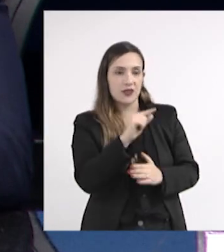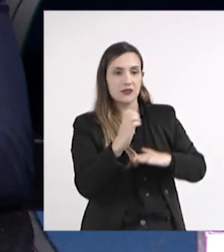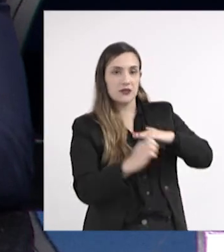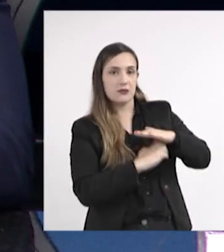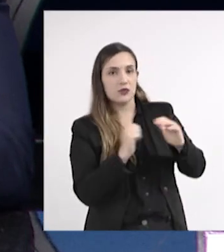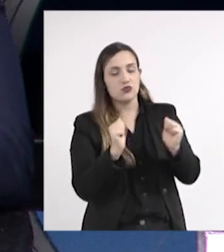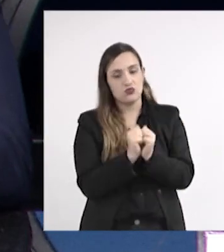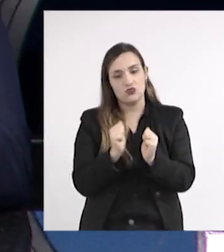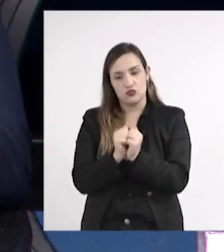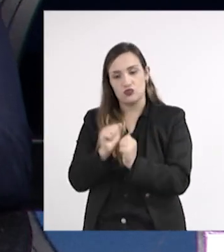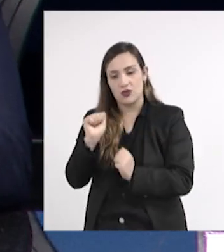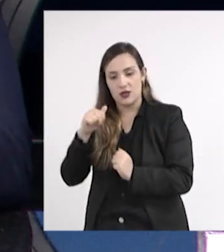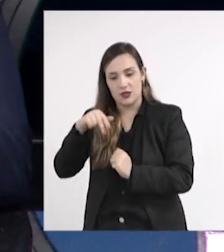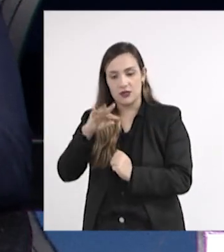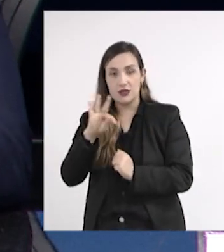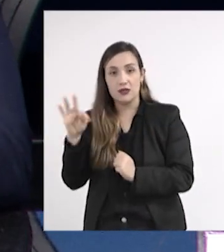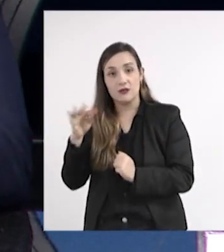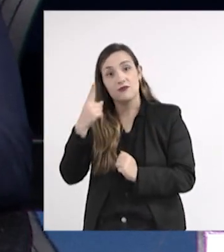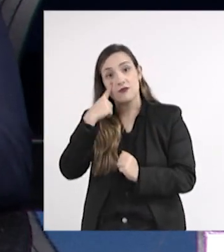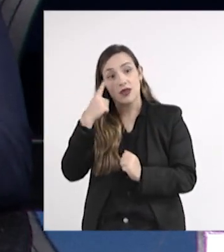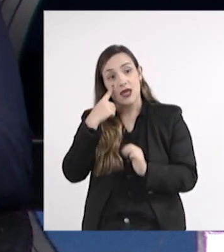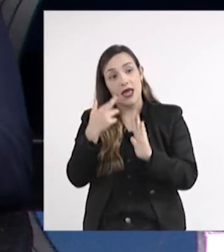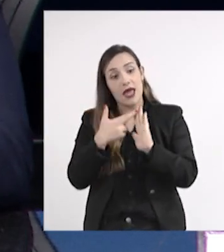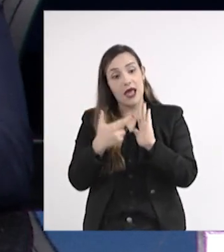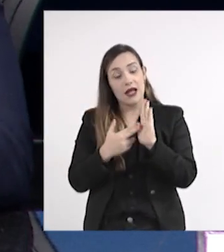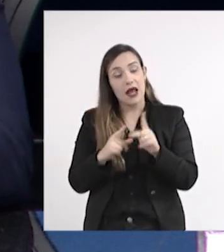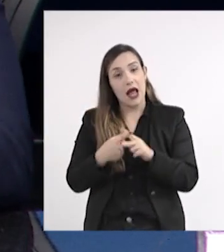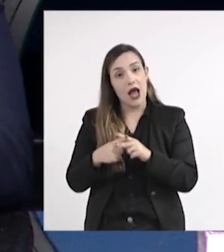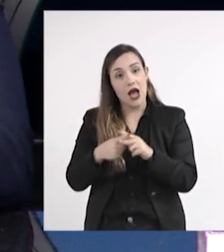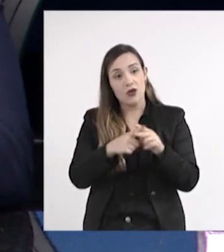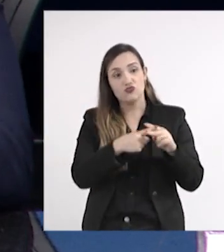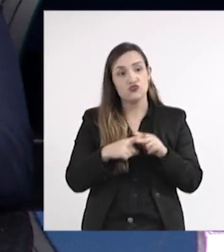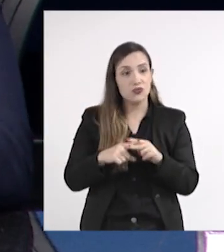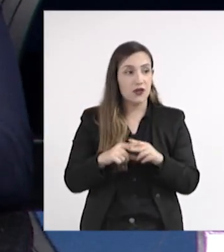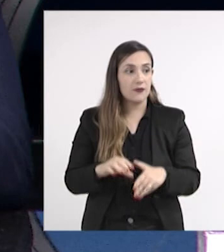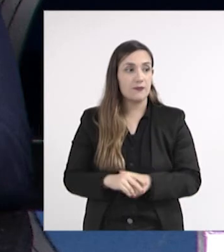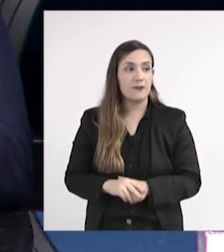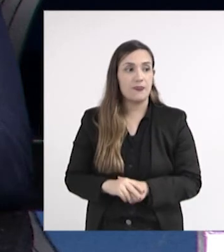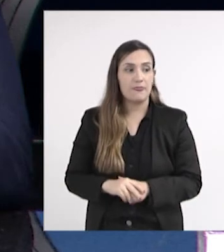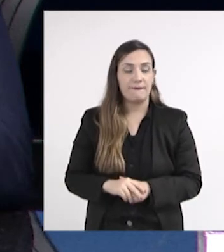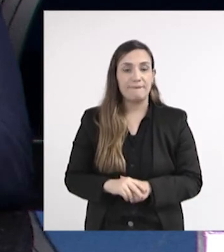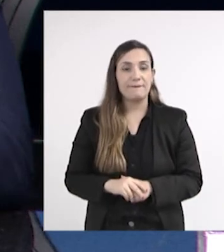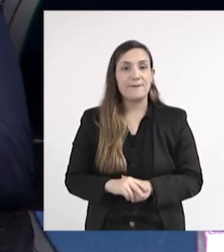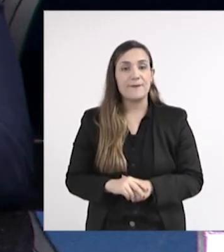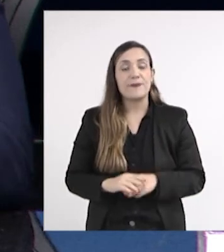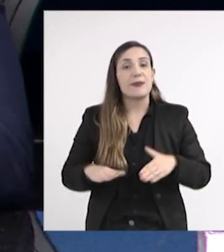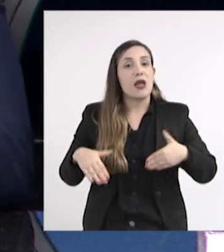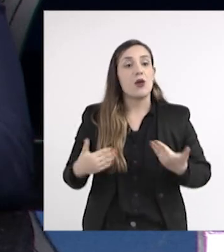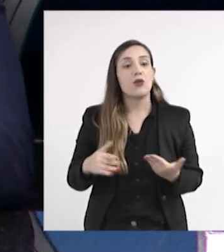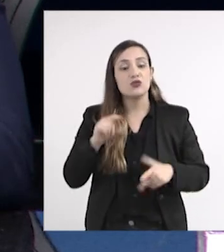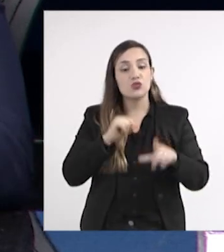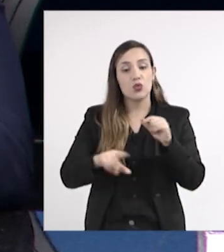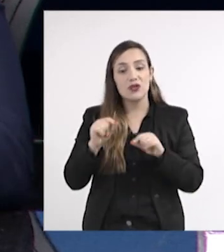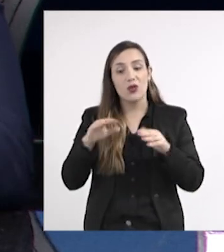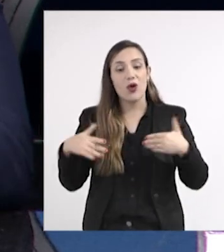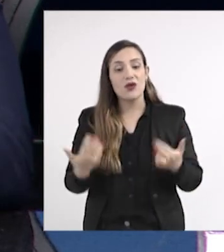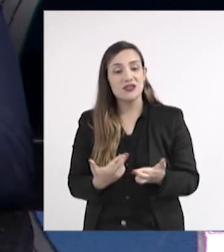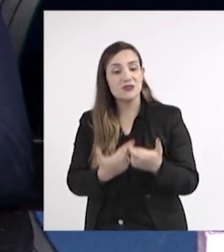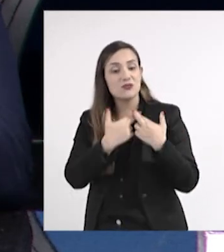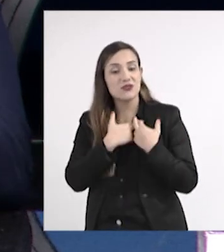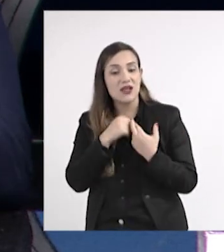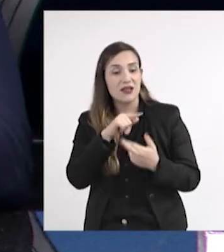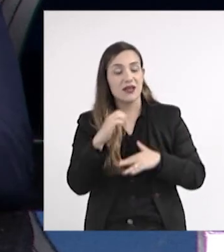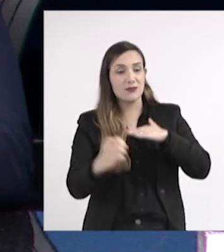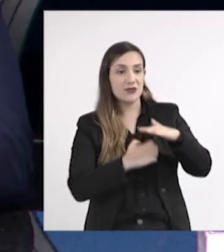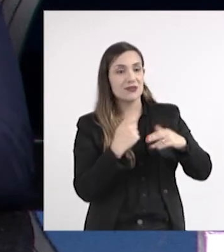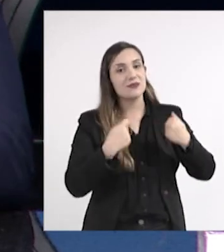Terrestre, a fim de disciplinar quais seriam as medidas, as obrigações cumpridas